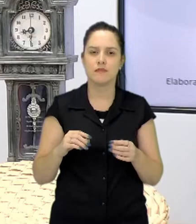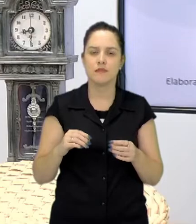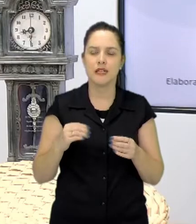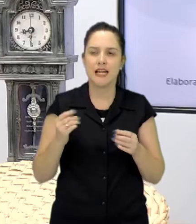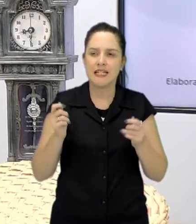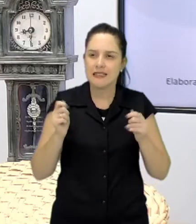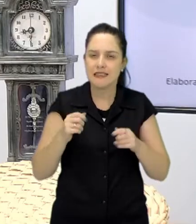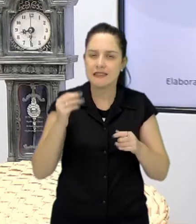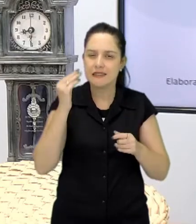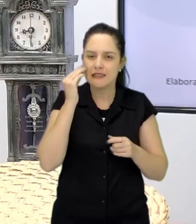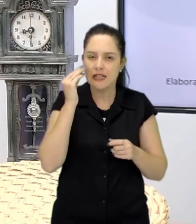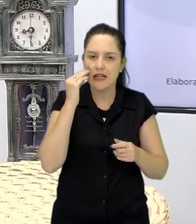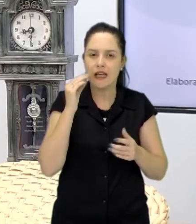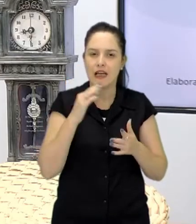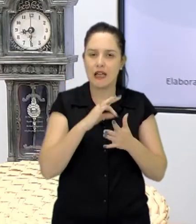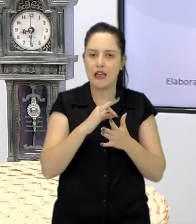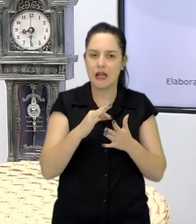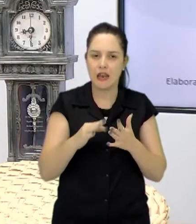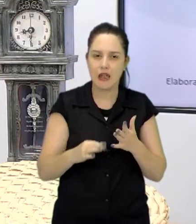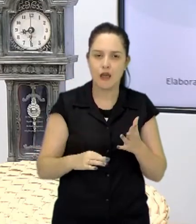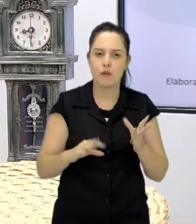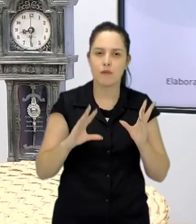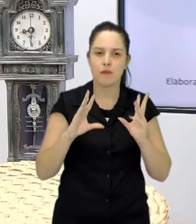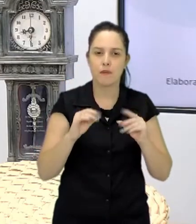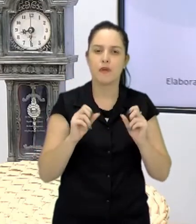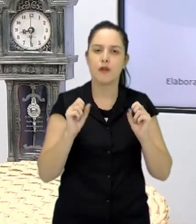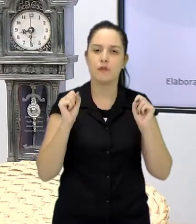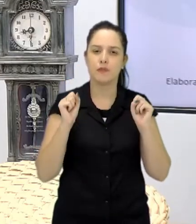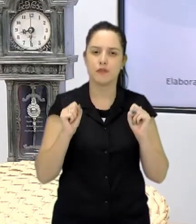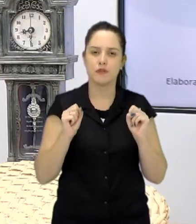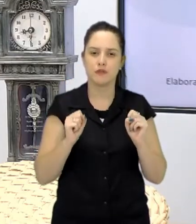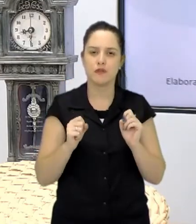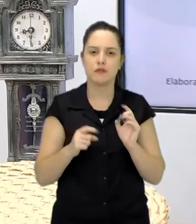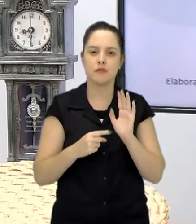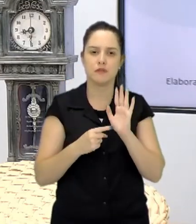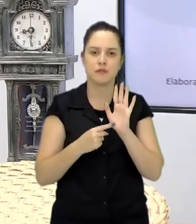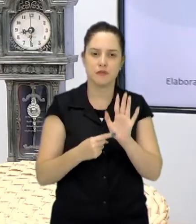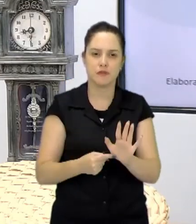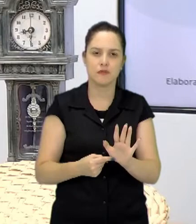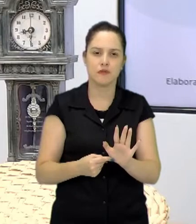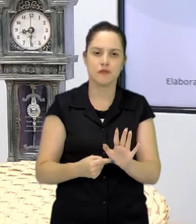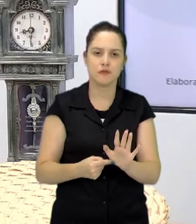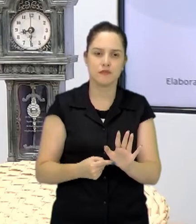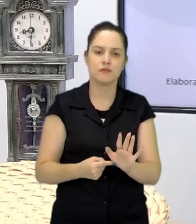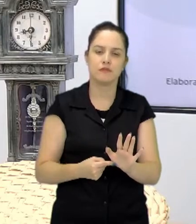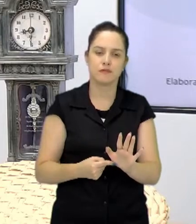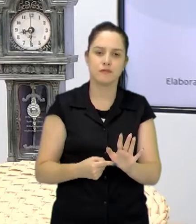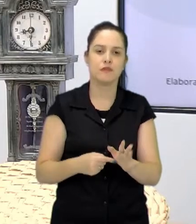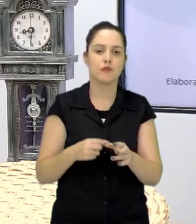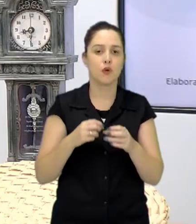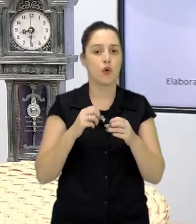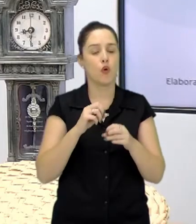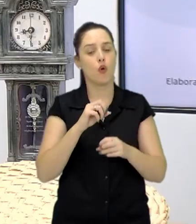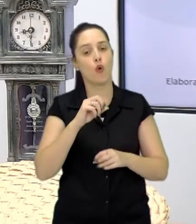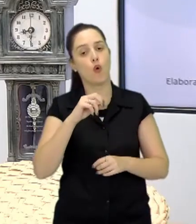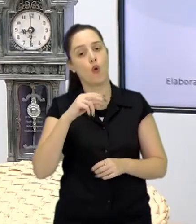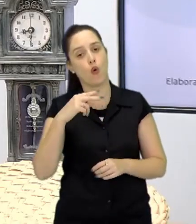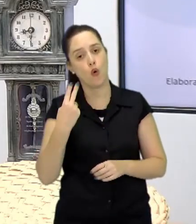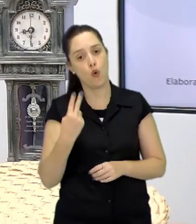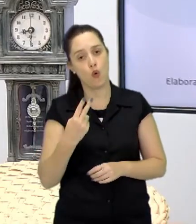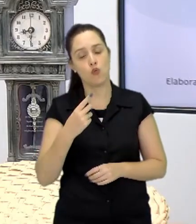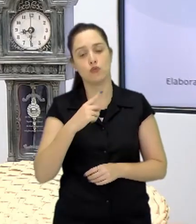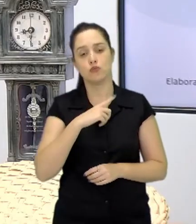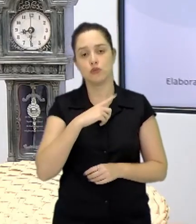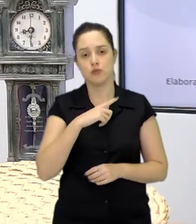experimentado muito mais elementos da cultura indígena. Eu poderia me dizer assim, faço parte do grupo étnico indígena. Ou, se eu tivesse vivido em